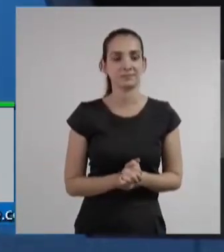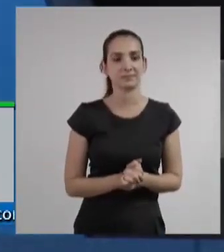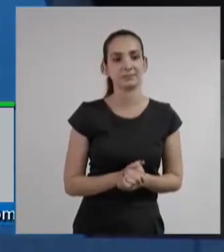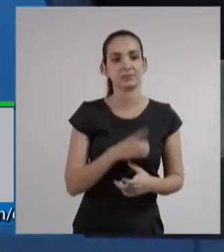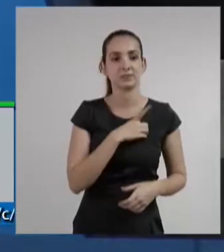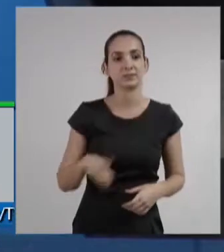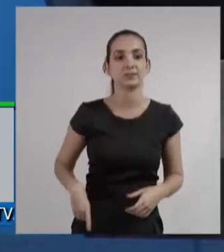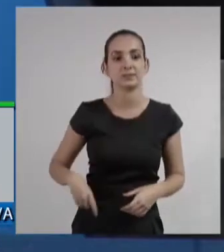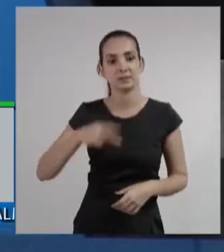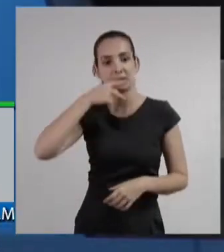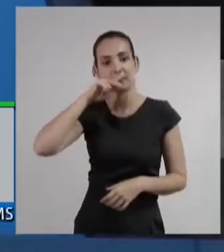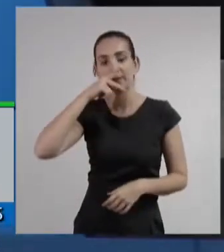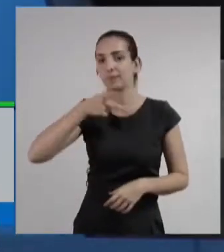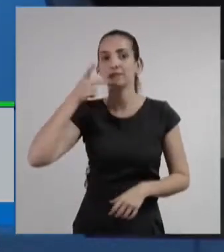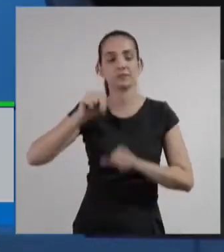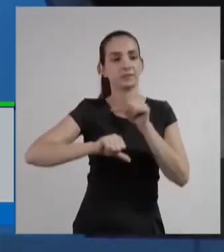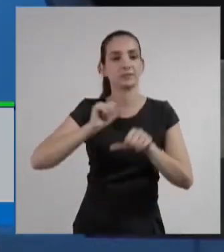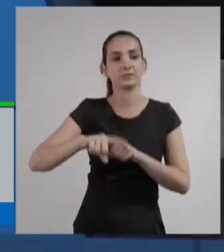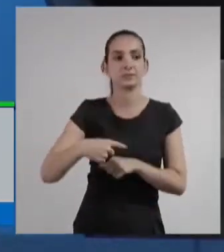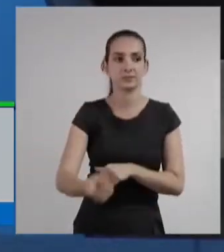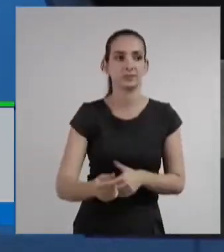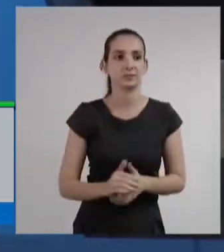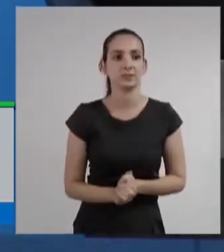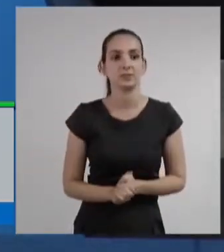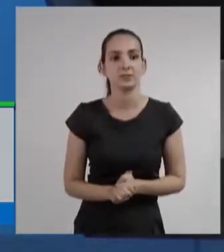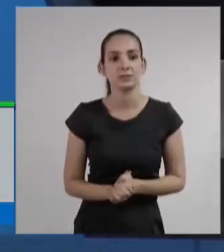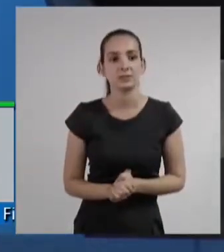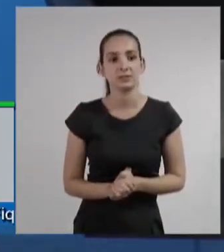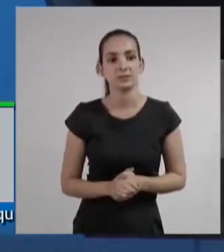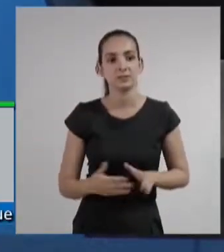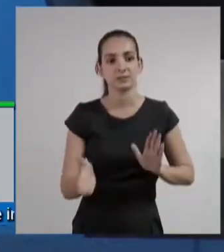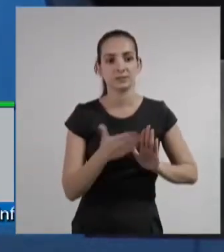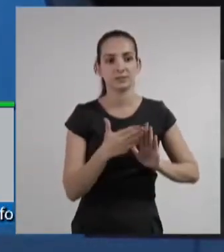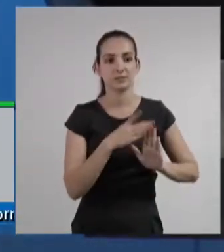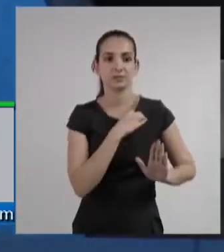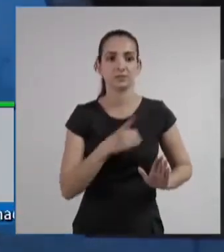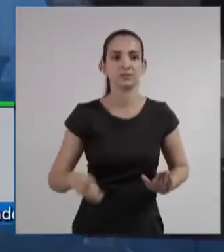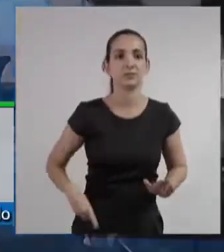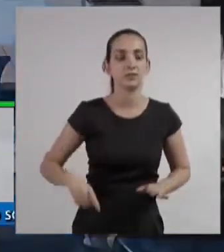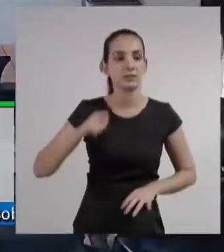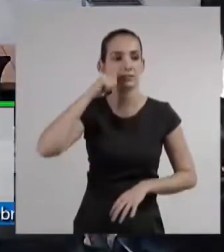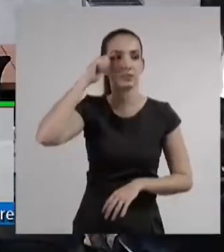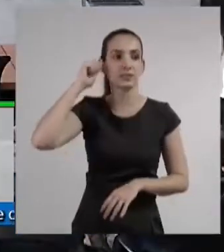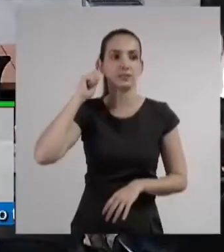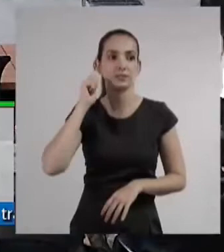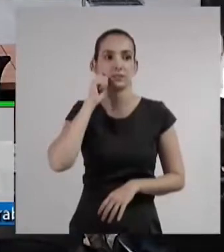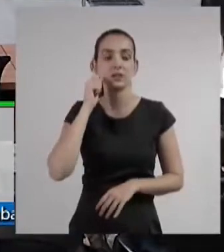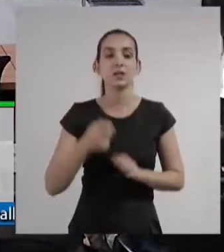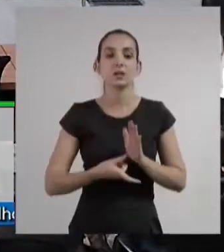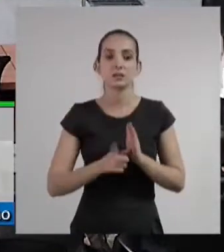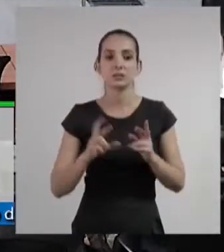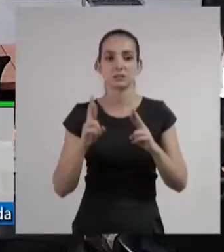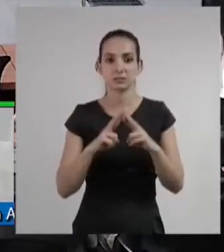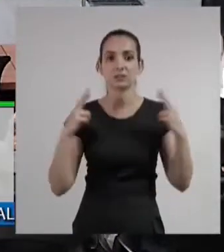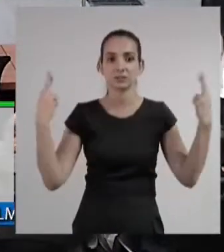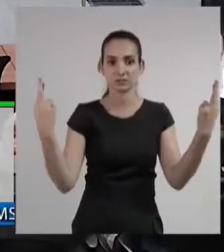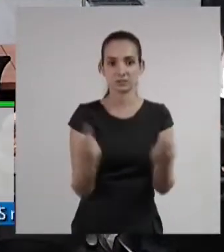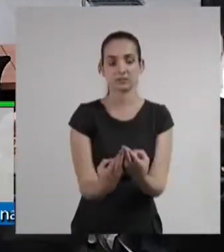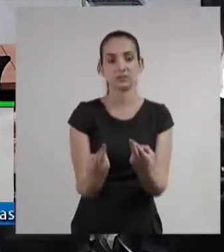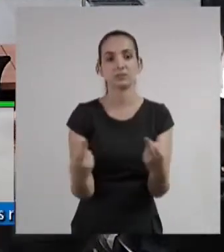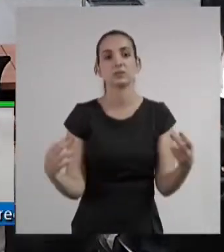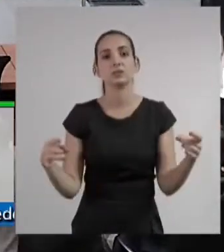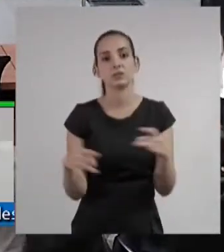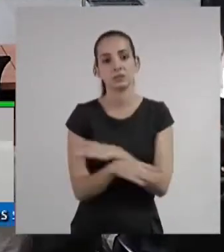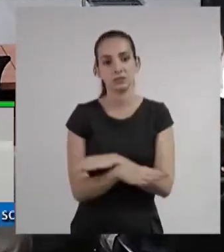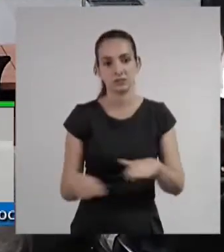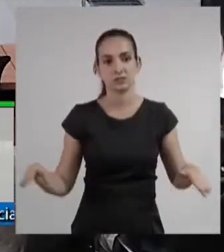Doutor Paulo Silva, transfere. Pela ordem, deputada Marildo Cruz. Senhor presidente, antes de encerrar a sessão, eu quero apenas fazer um registro aqui,